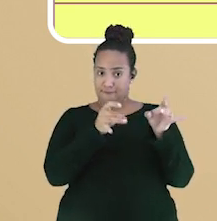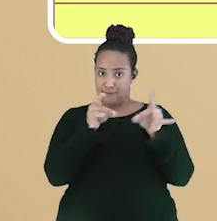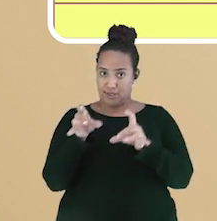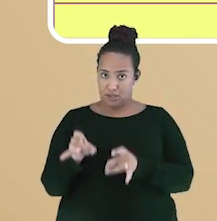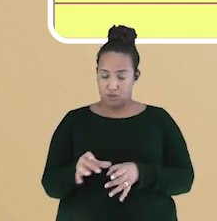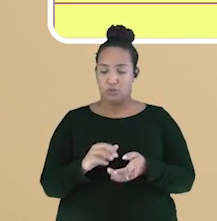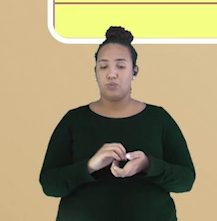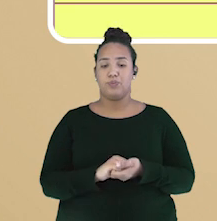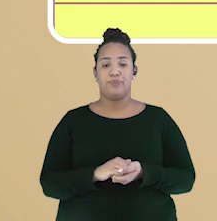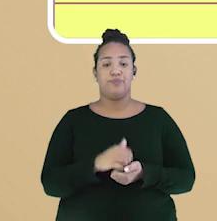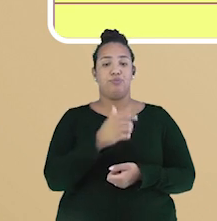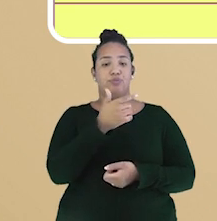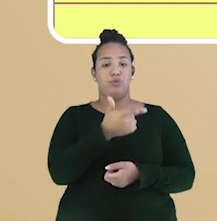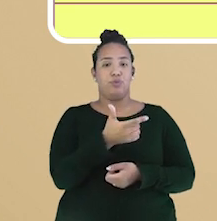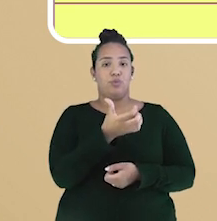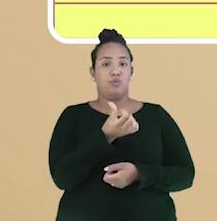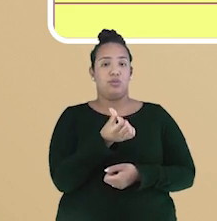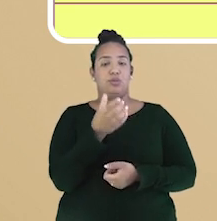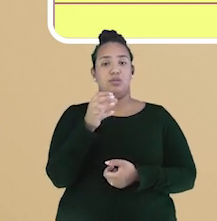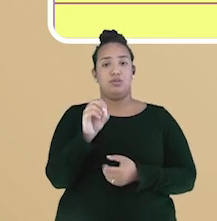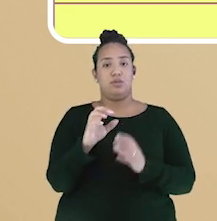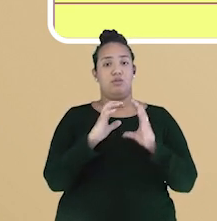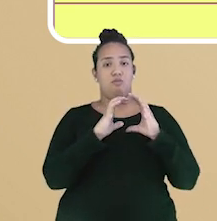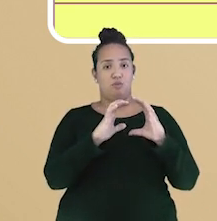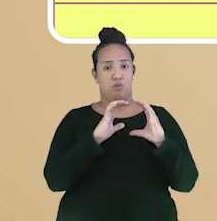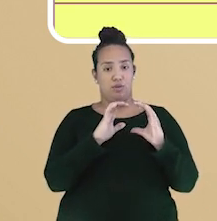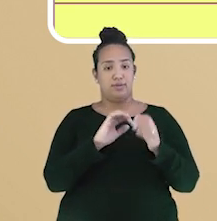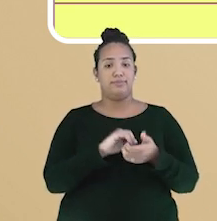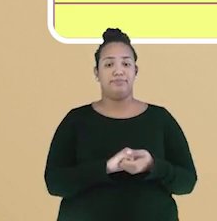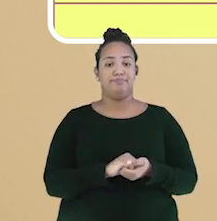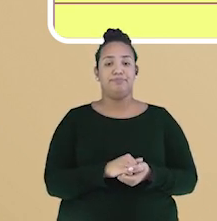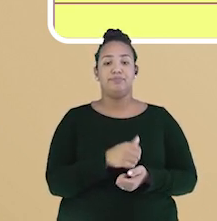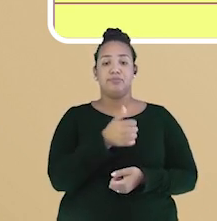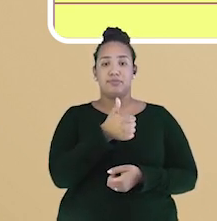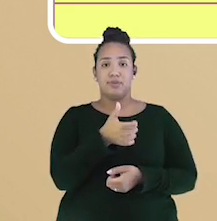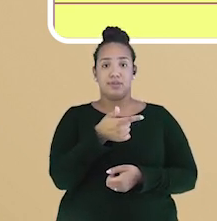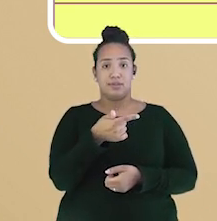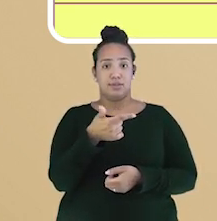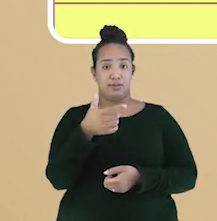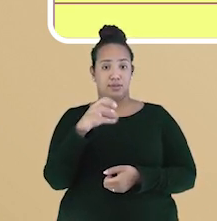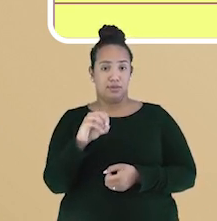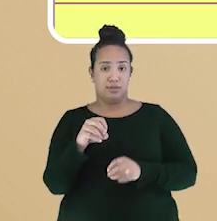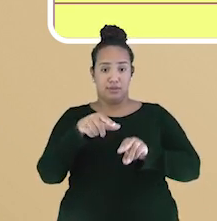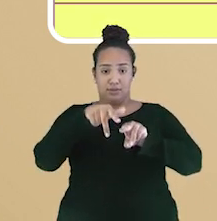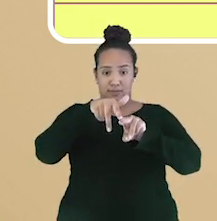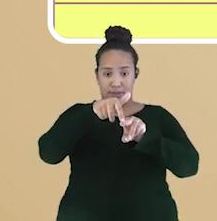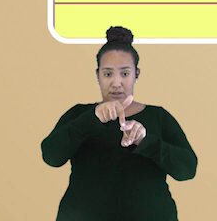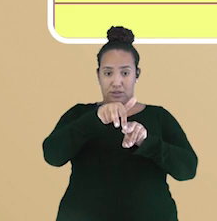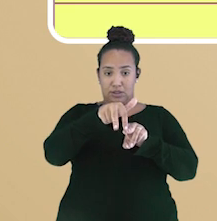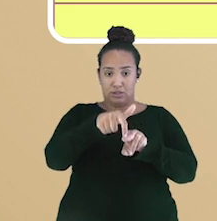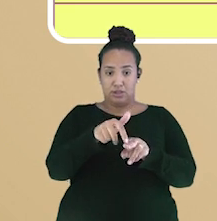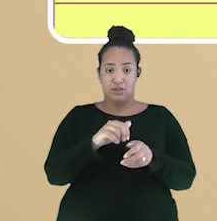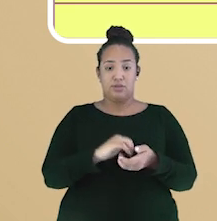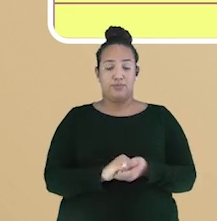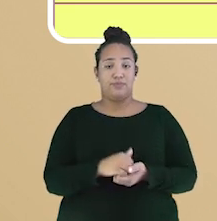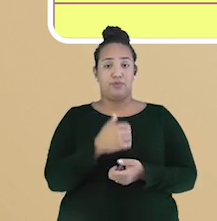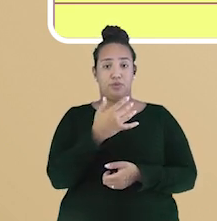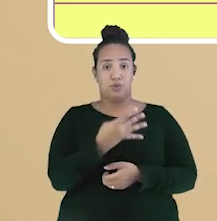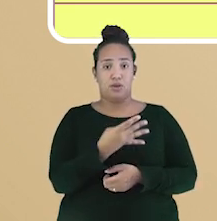de brinquedos foram vendidos 260 bolas 170 patinetes